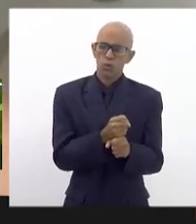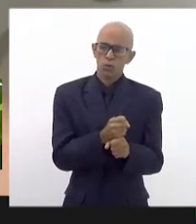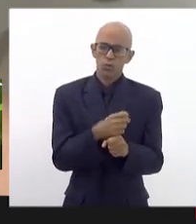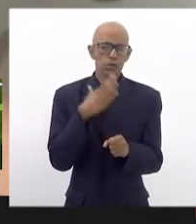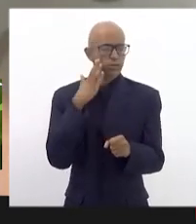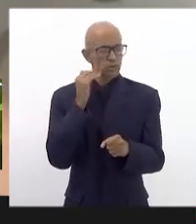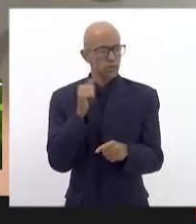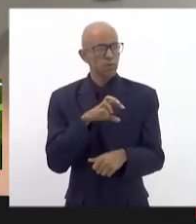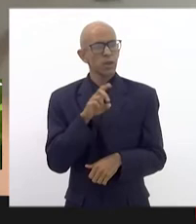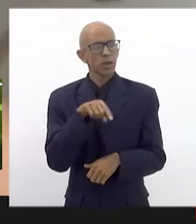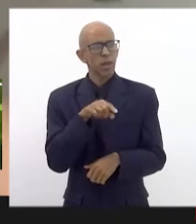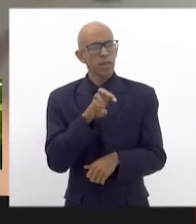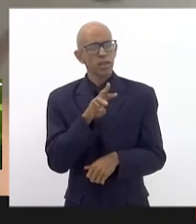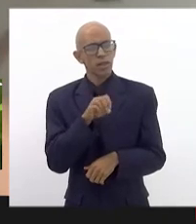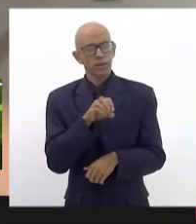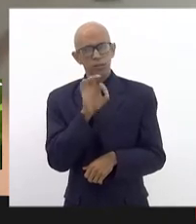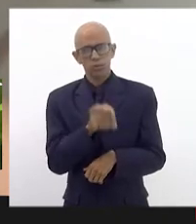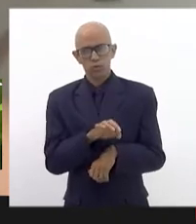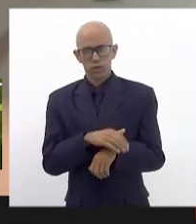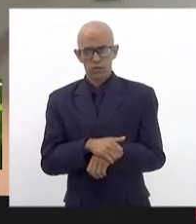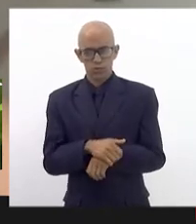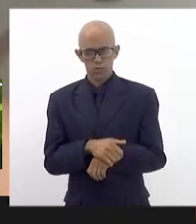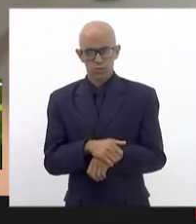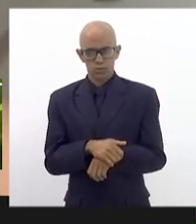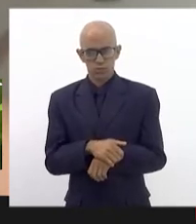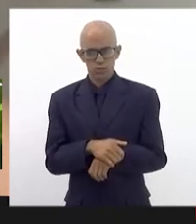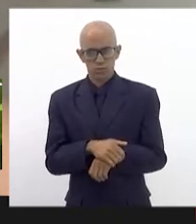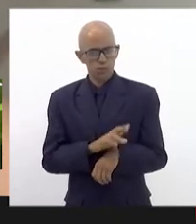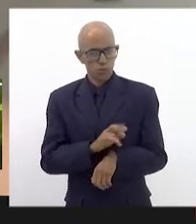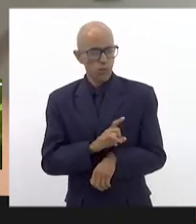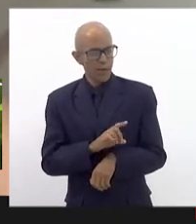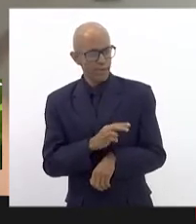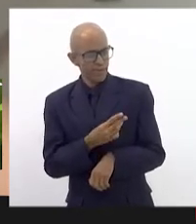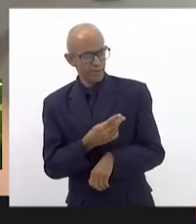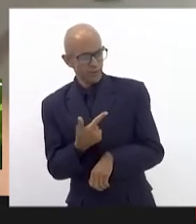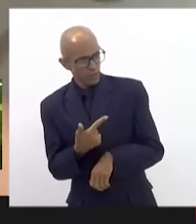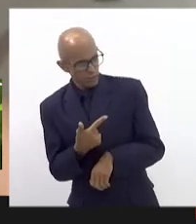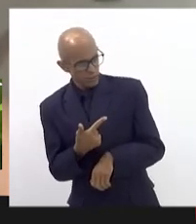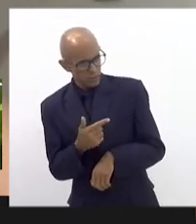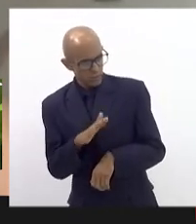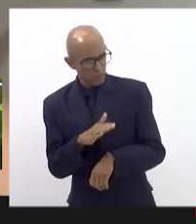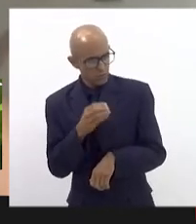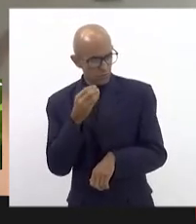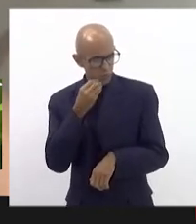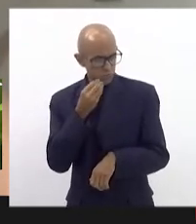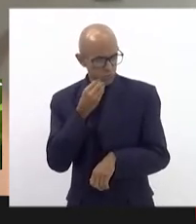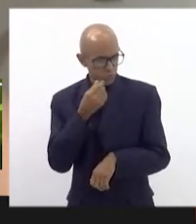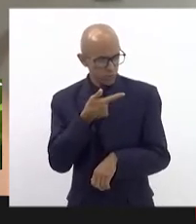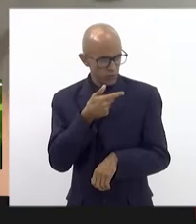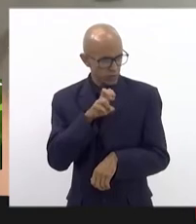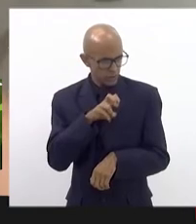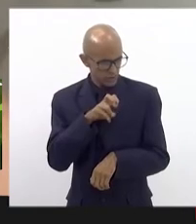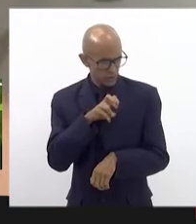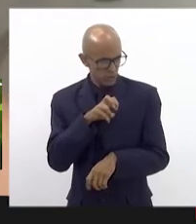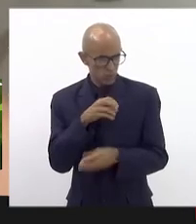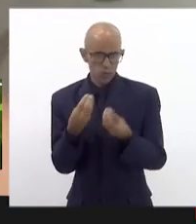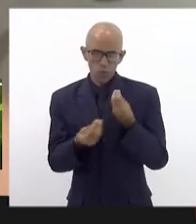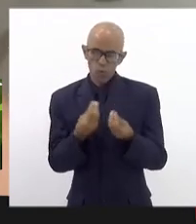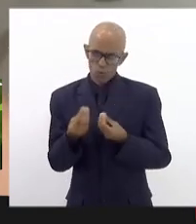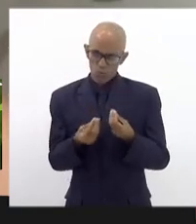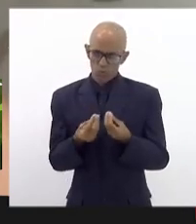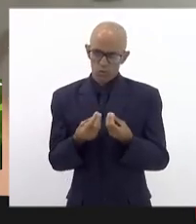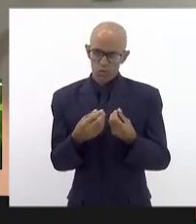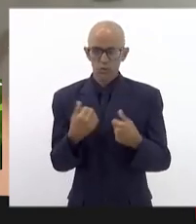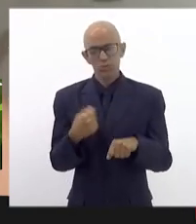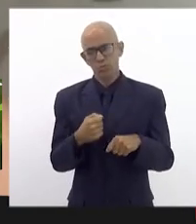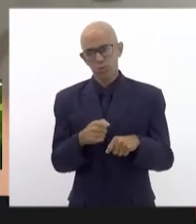são 30%? São 30, mas não são 32, mas poderiam ser 25. Então, a gente precisa, para